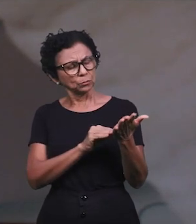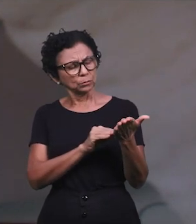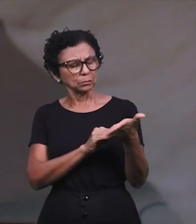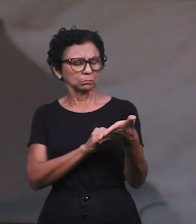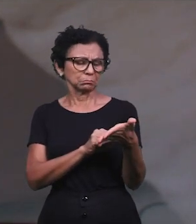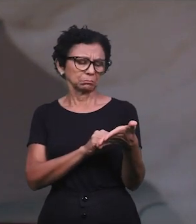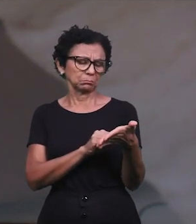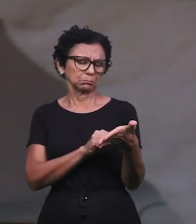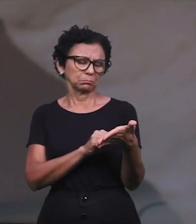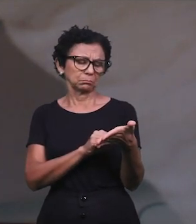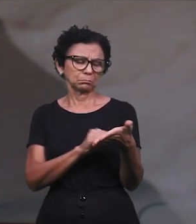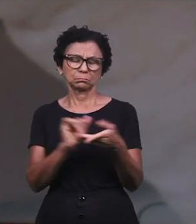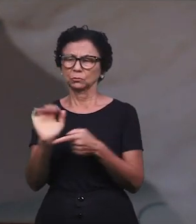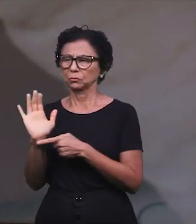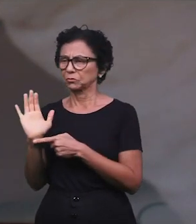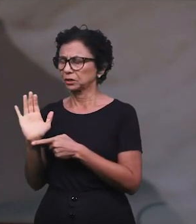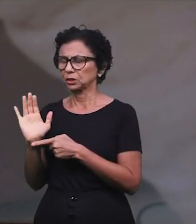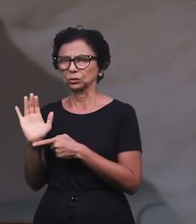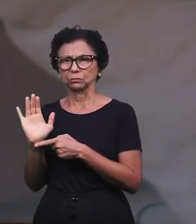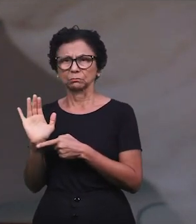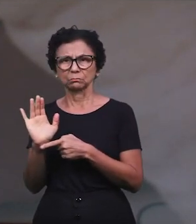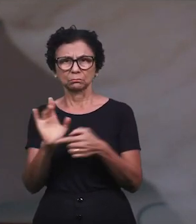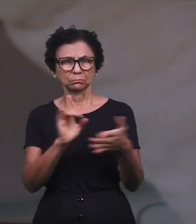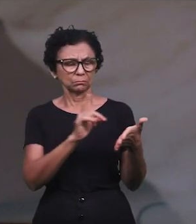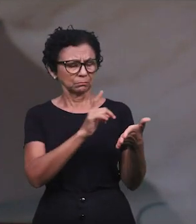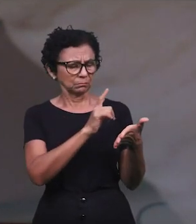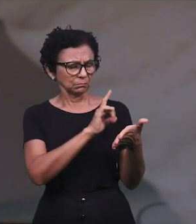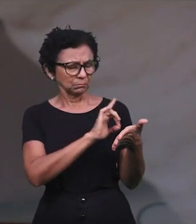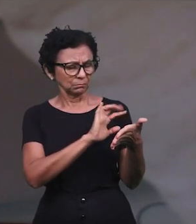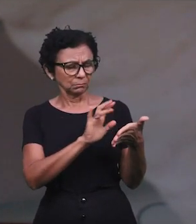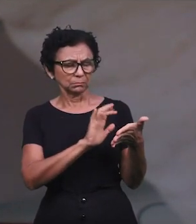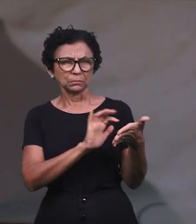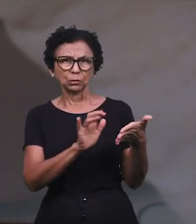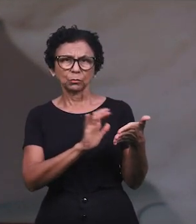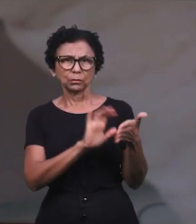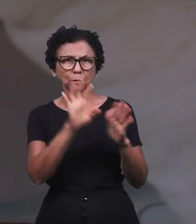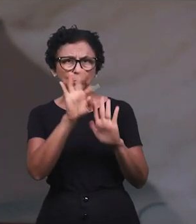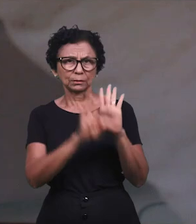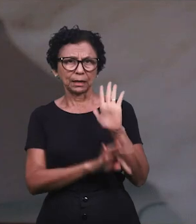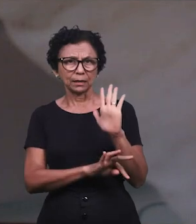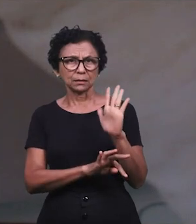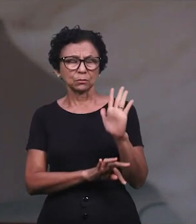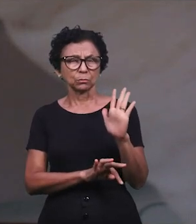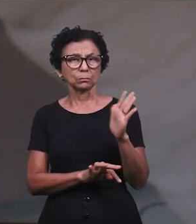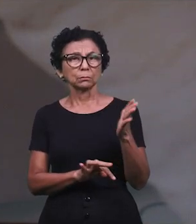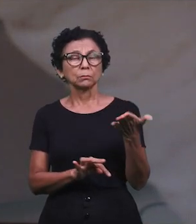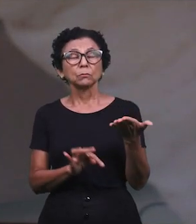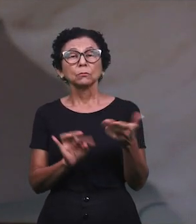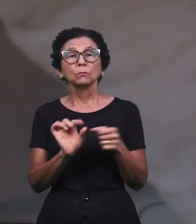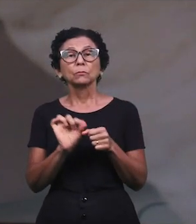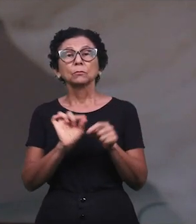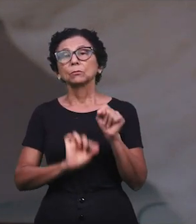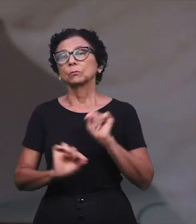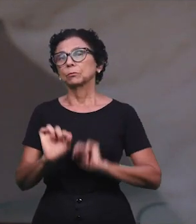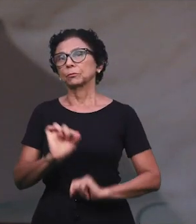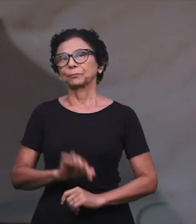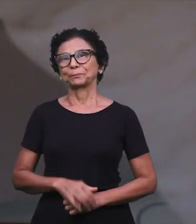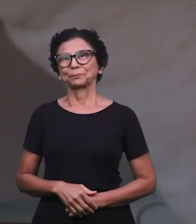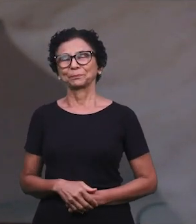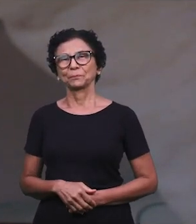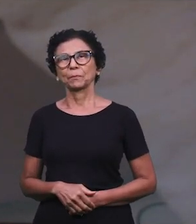mim, seja por um vídeo, seja por uma escrita, o que que eu vou fazer com ele? Então, ó, eu